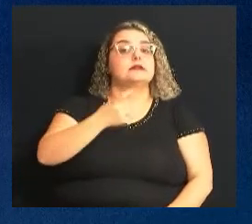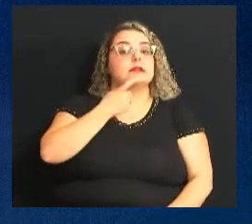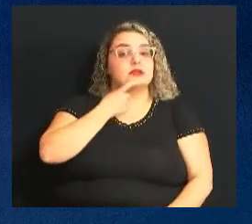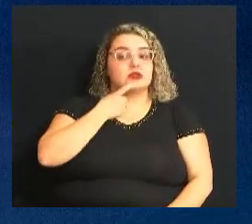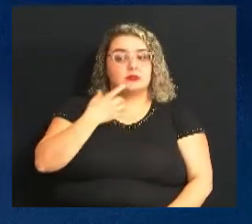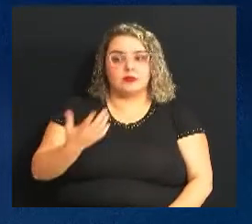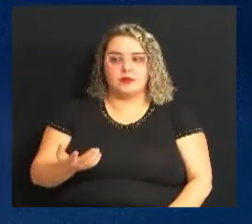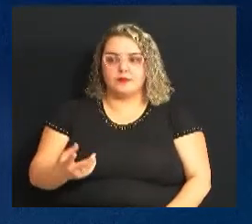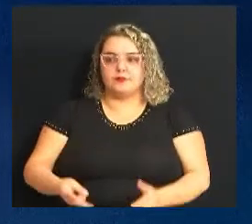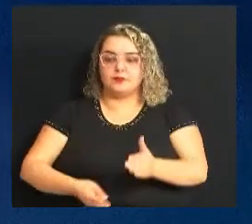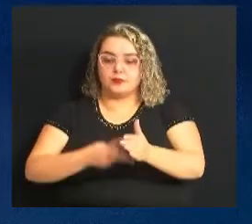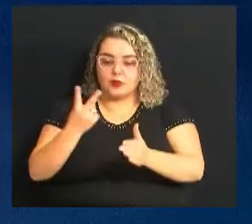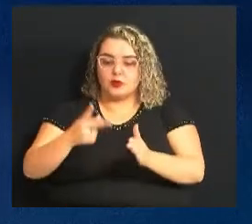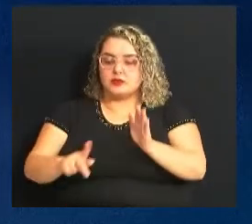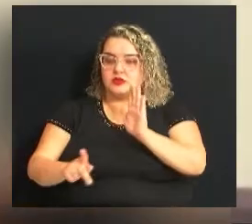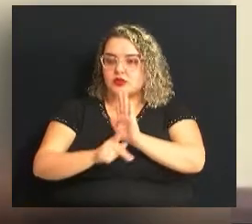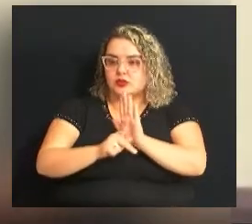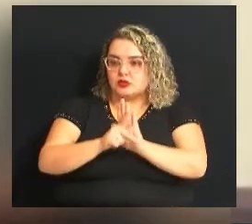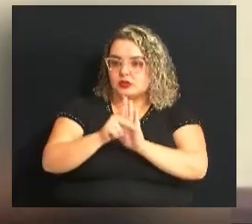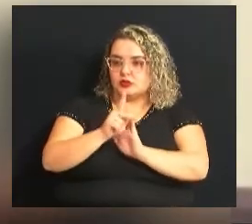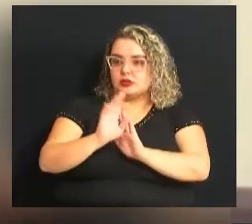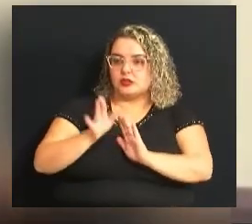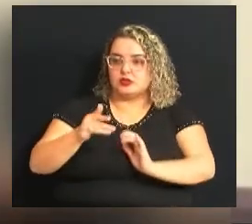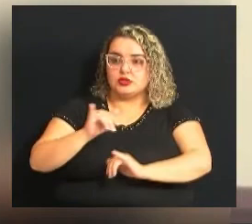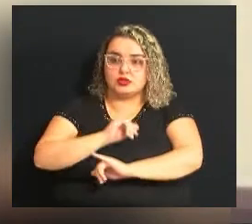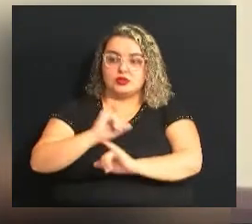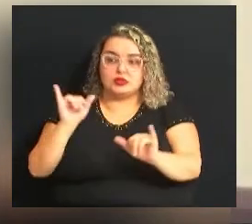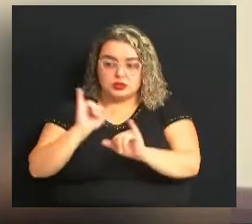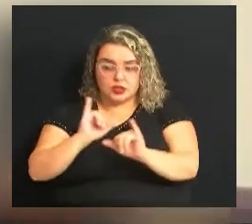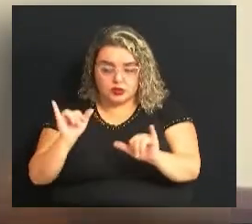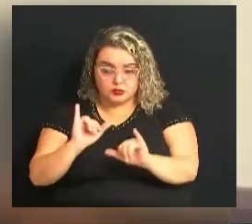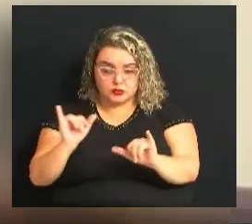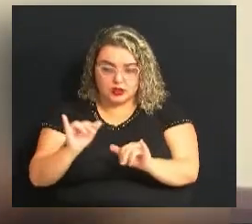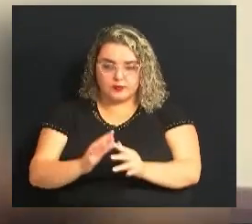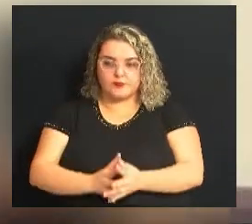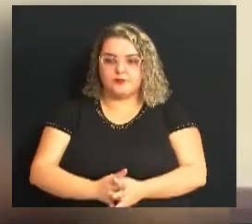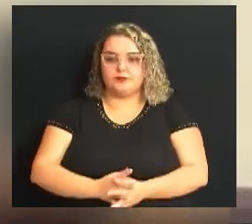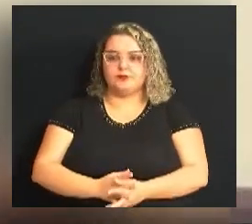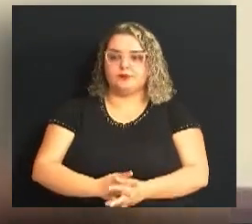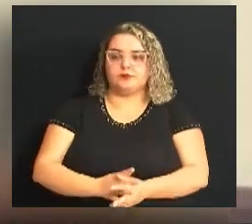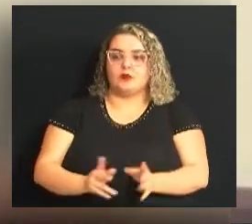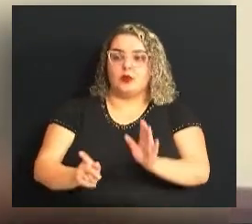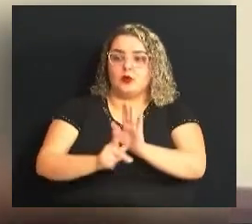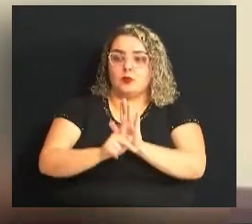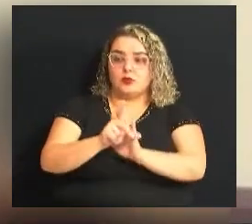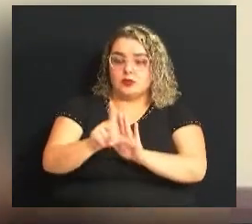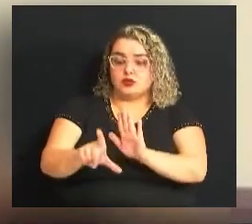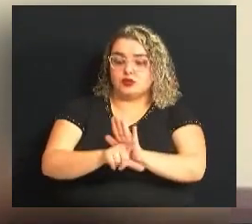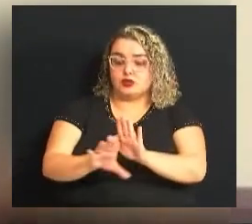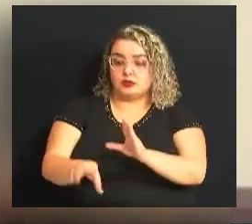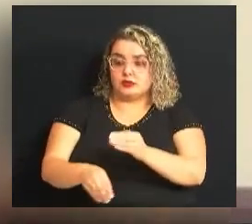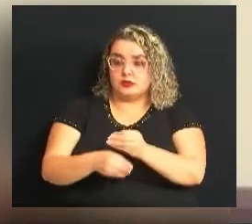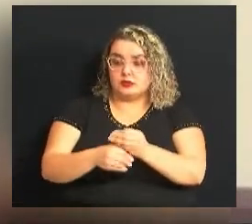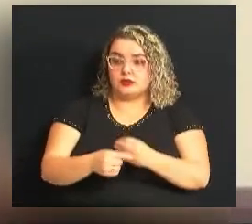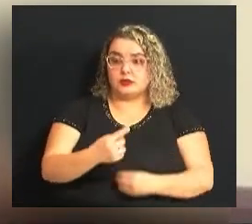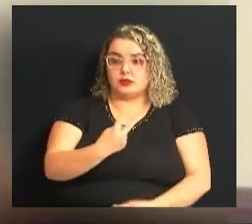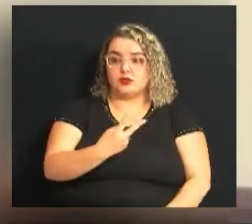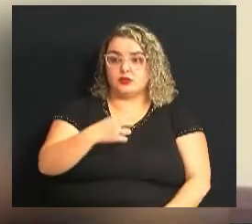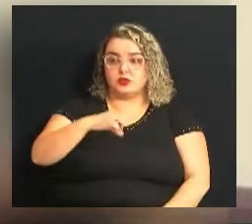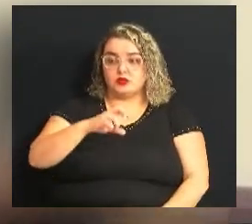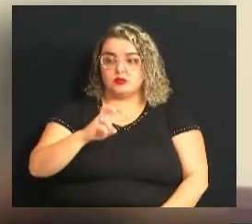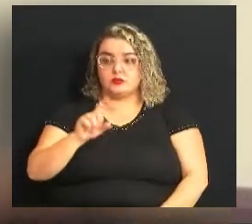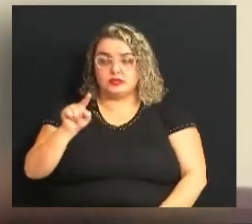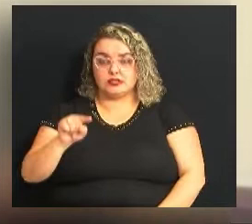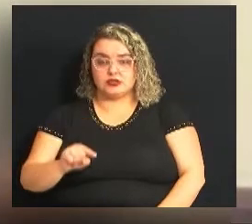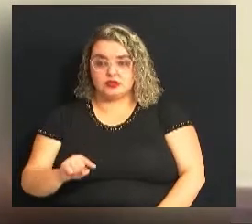no município de Campinas o segundo projeto já vou anunciar é o projeto de